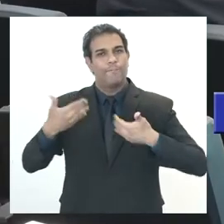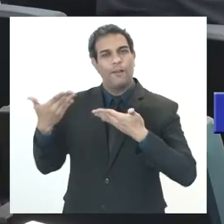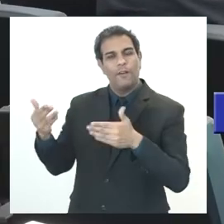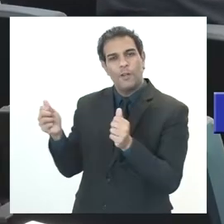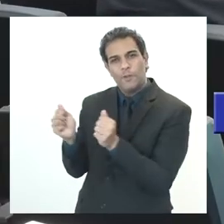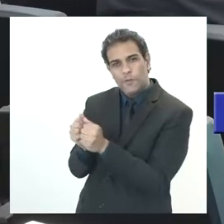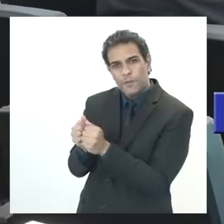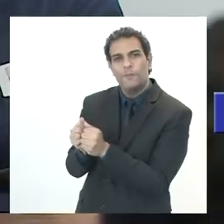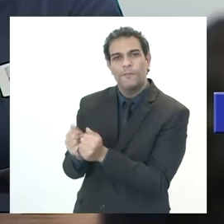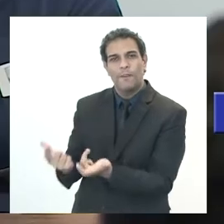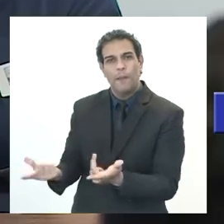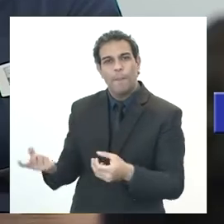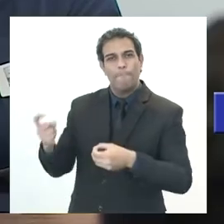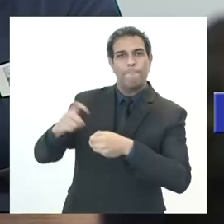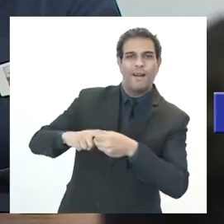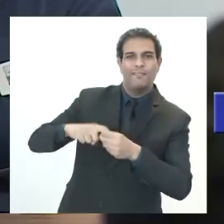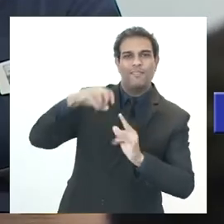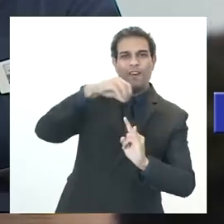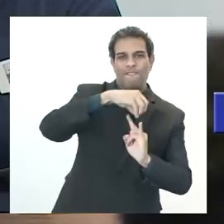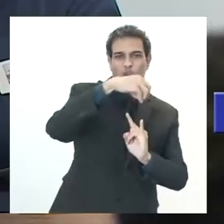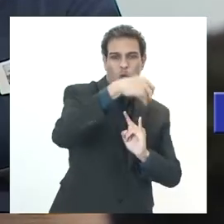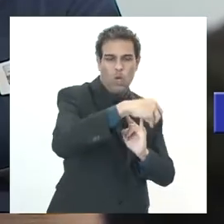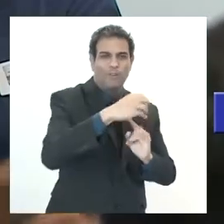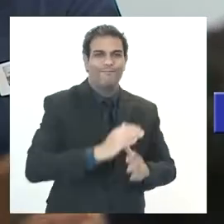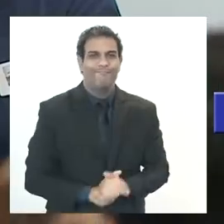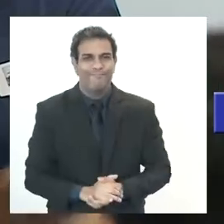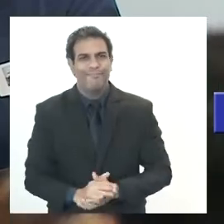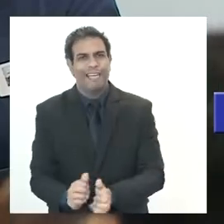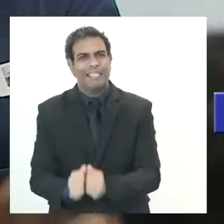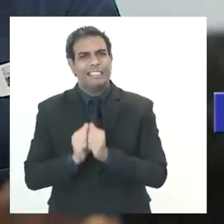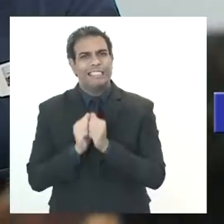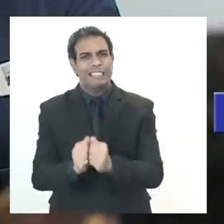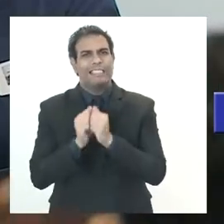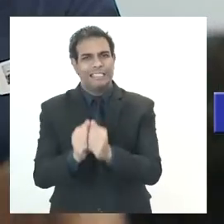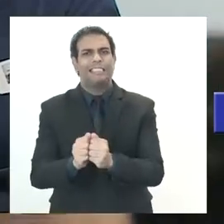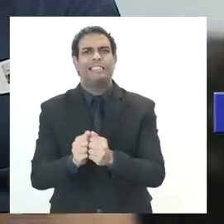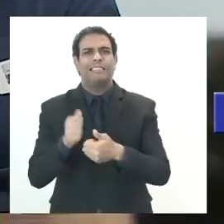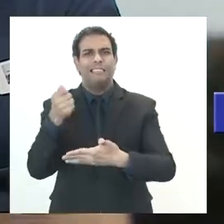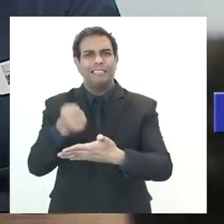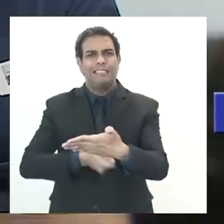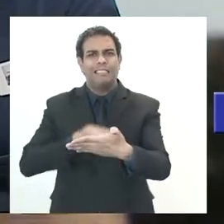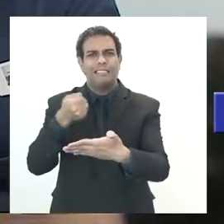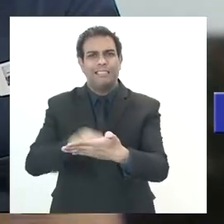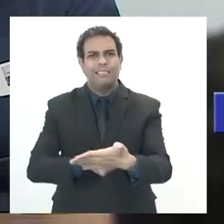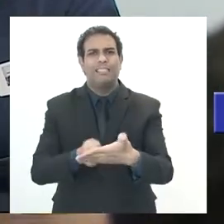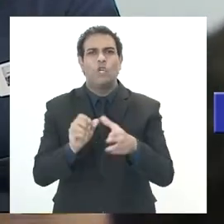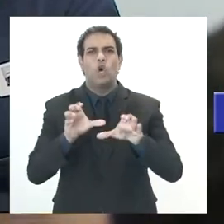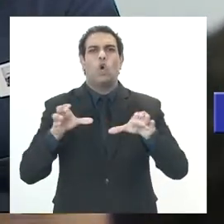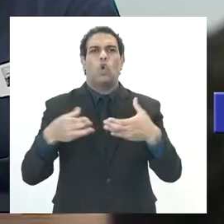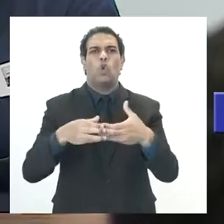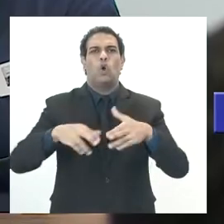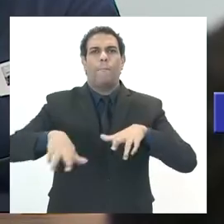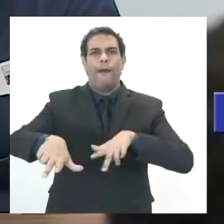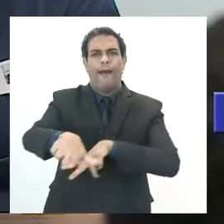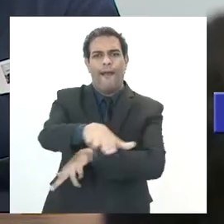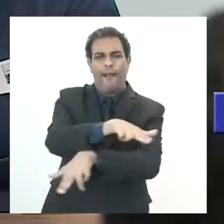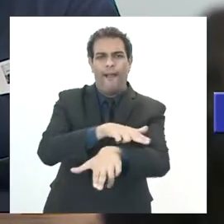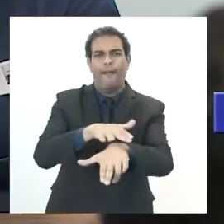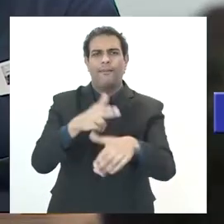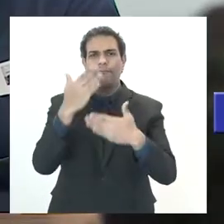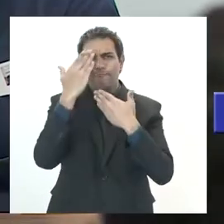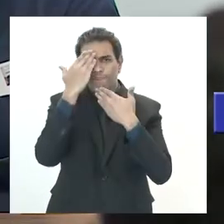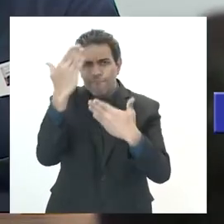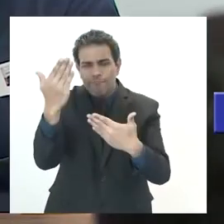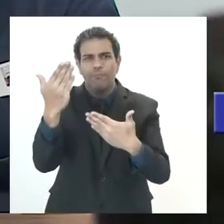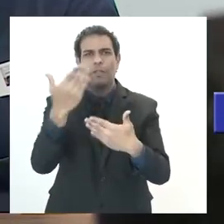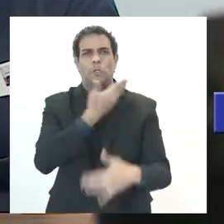que sempre foi um parceiro nosso a gente tá aí junto né na frente parlamentar mista em defesa do serviço público